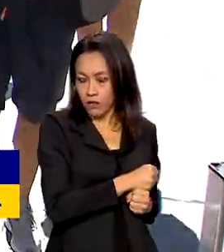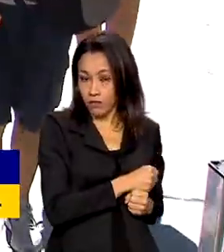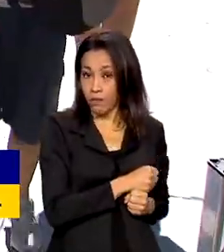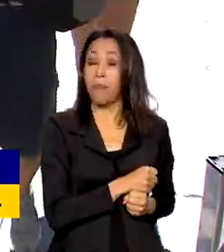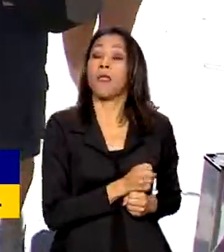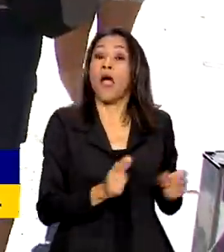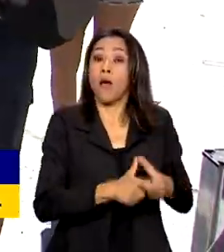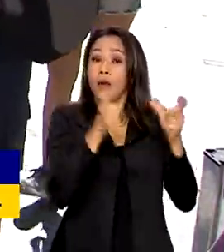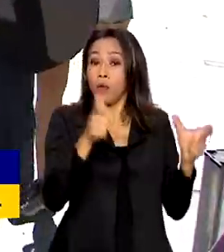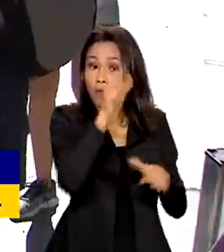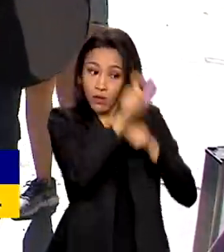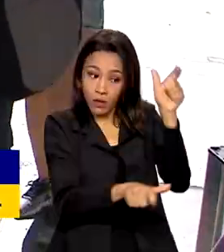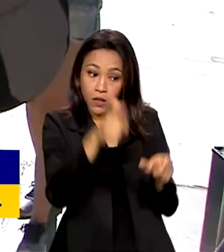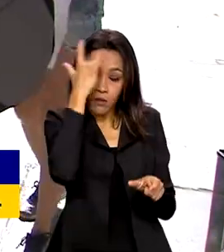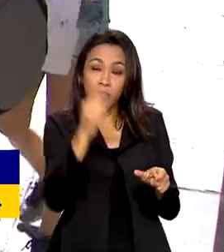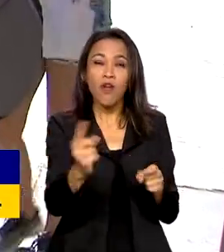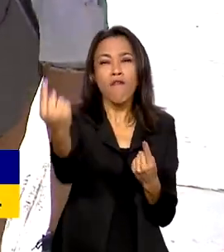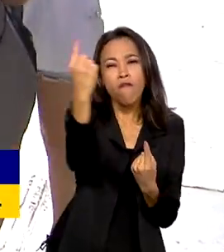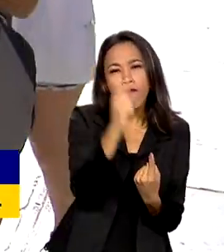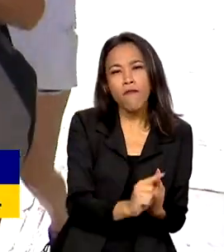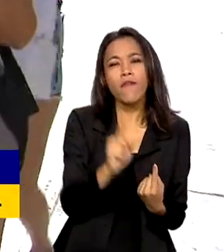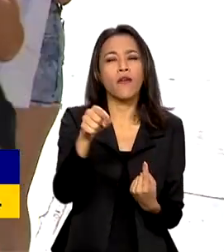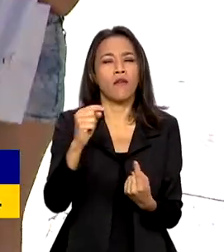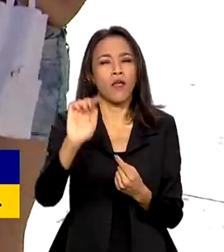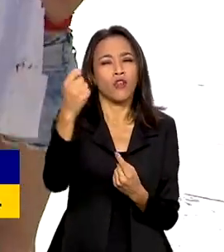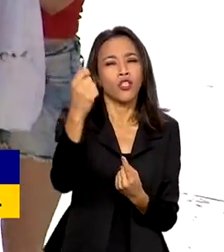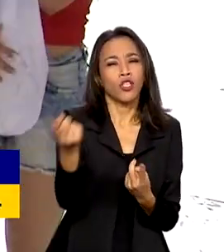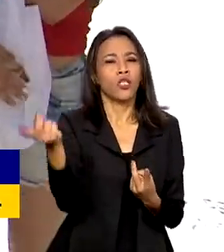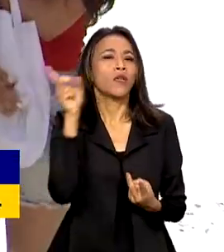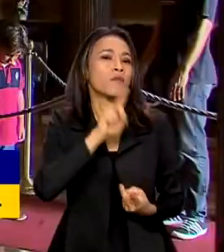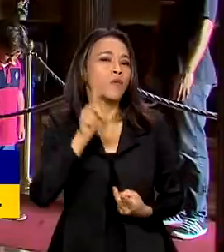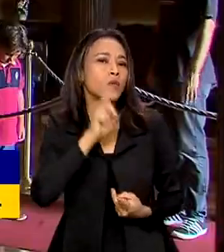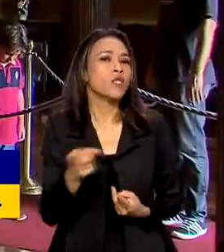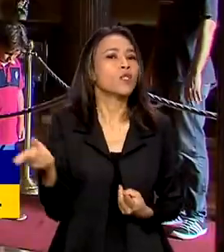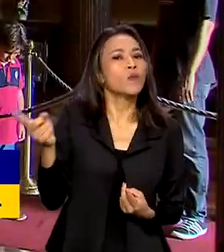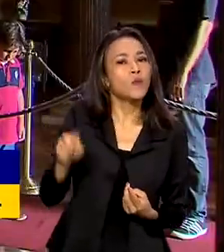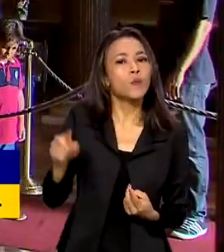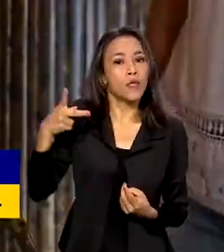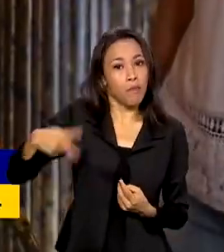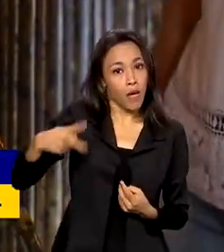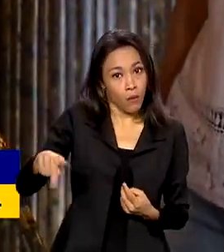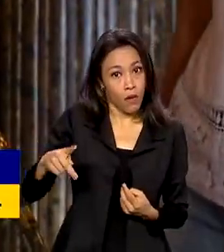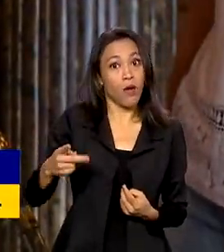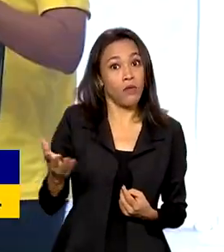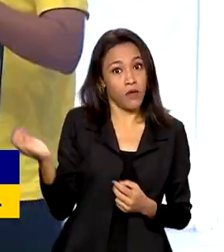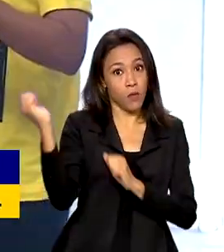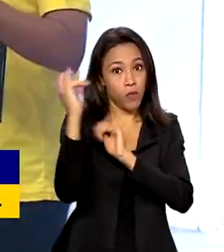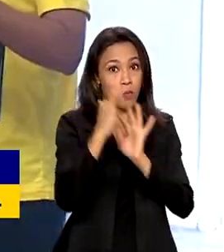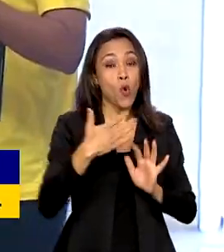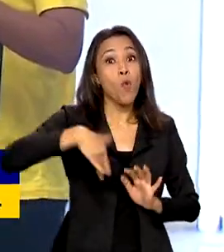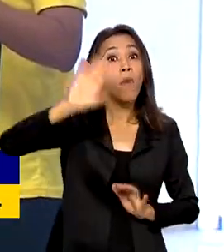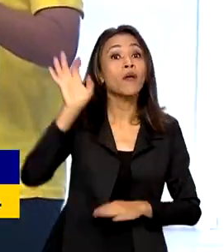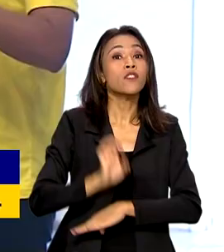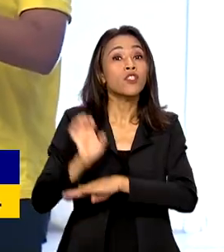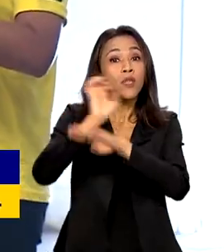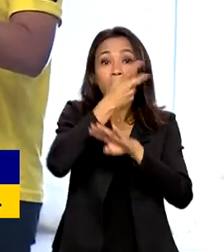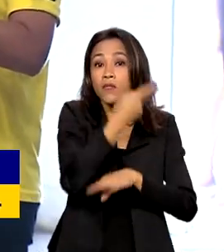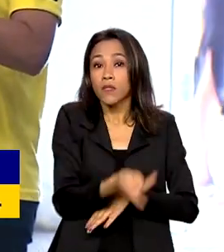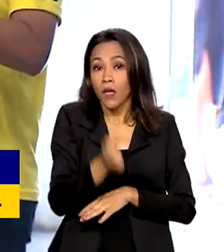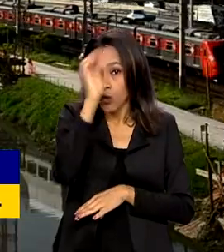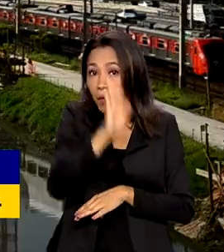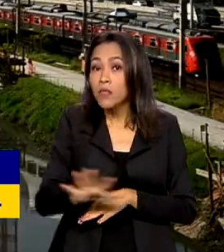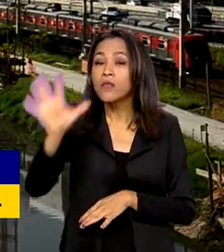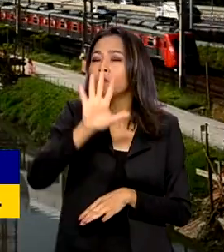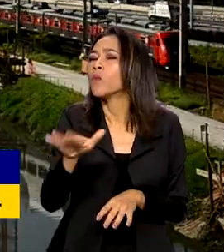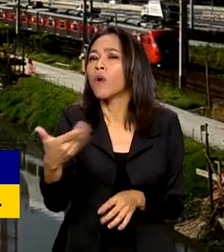parte dos turistas veio da Argentina, Estados Unidos e Paraguai. Os estados mais visitados pelos viajantes